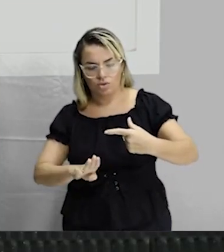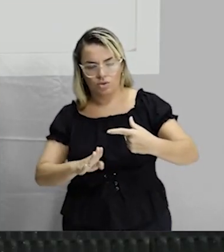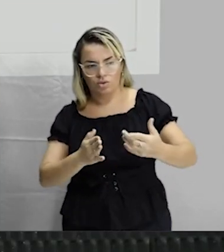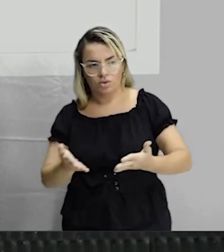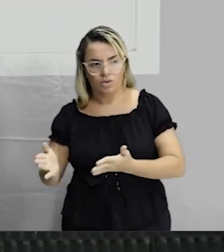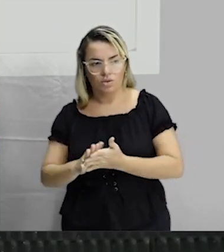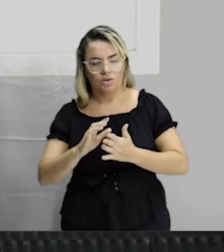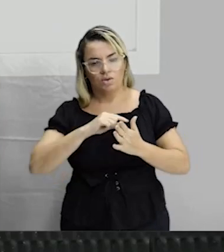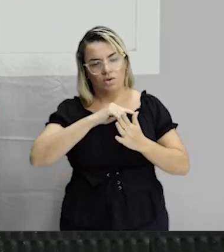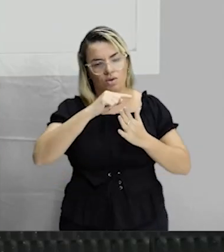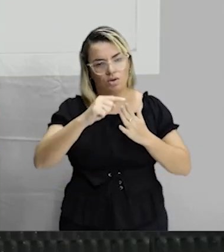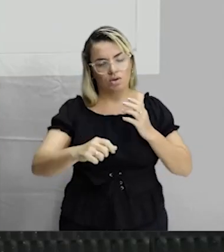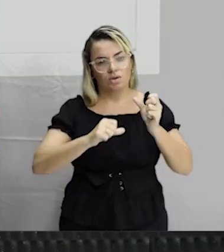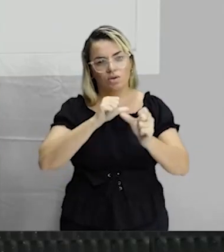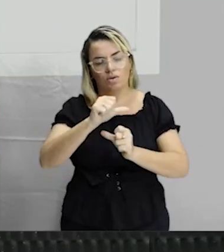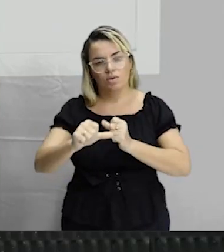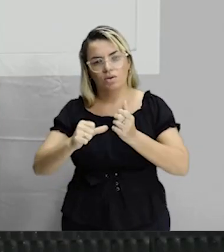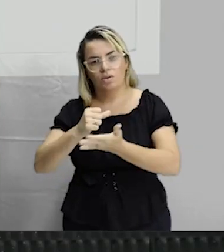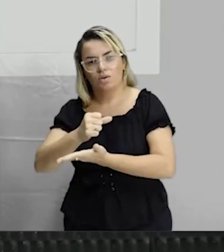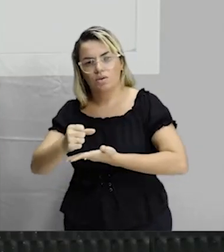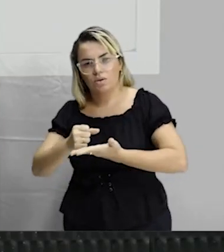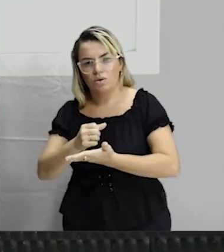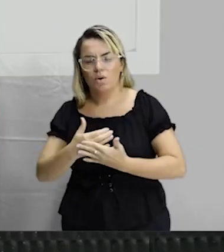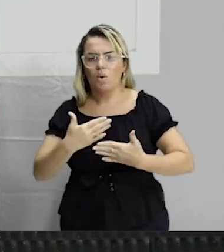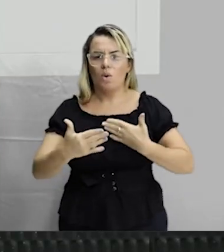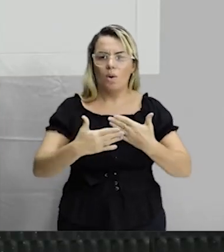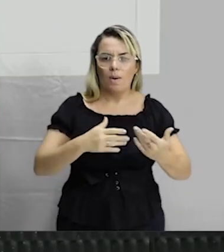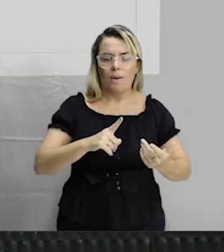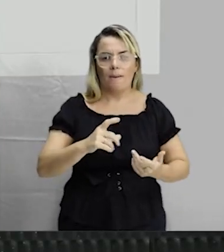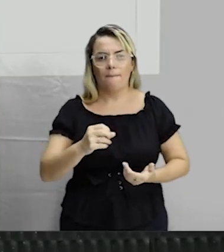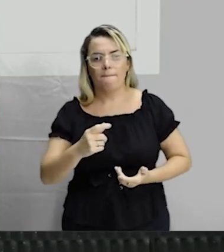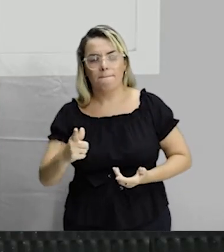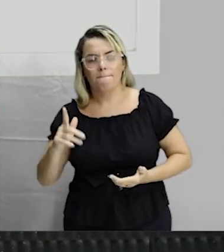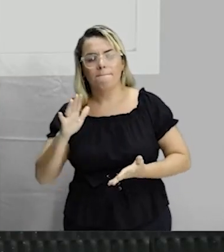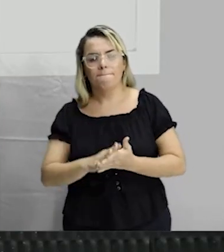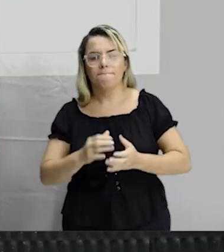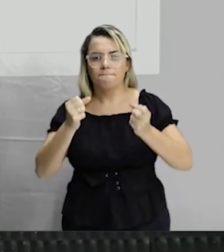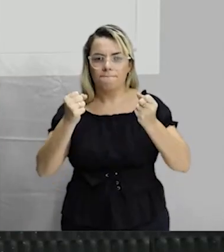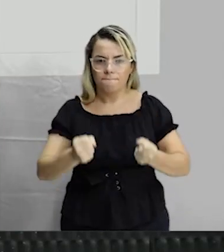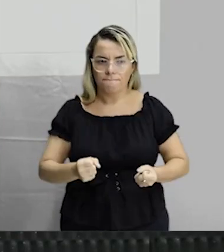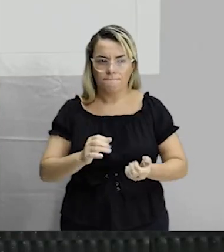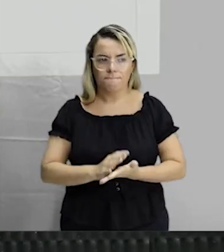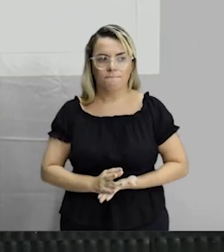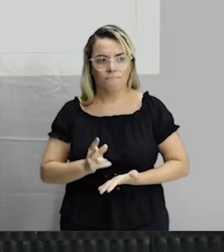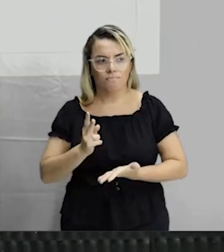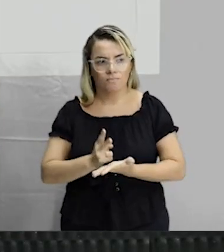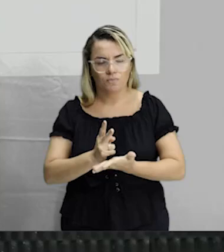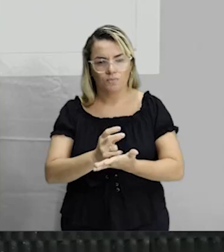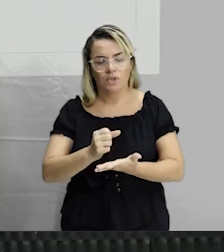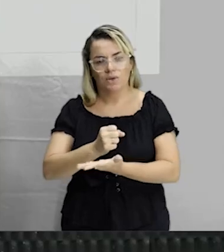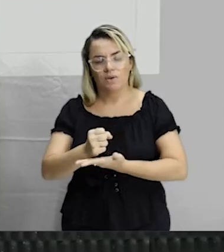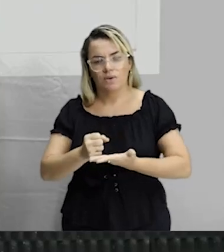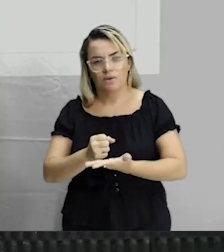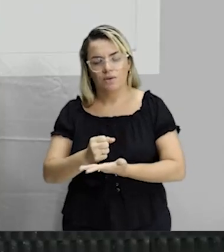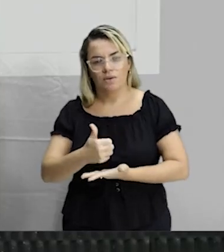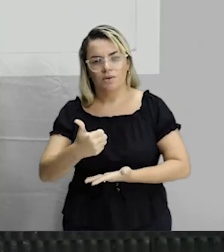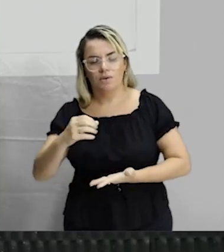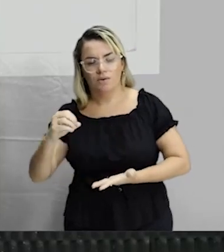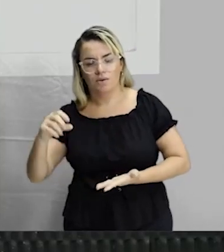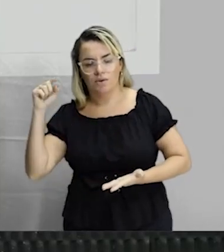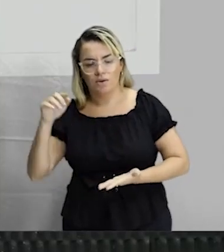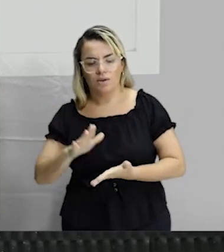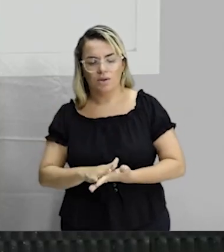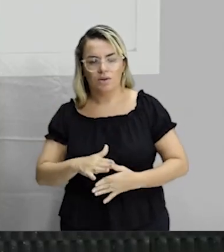de mudança de base. Então, qualquer logaritmo você pode deixar na base 10. E como a base 10 é uma base